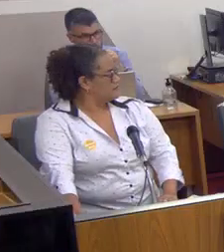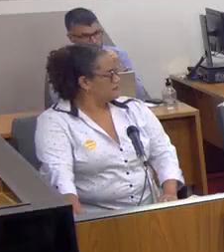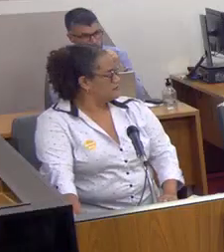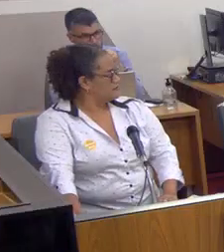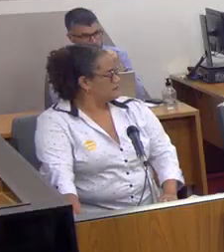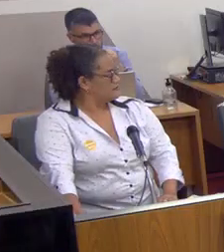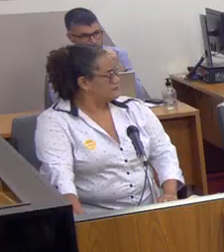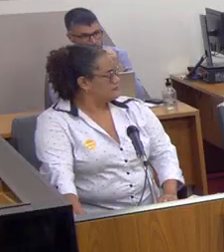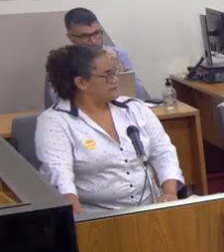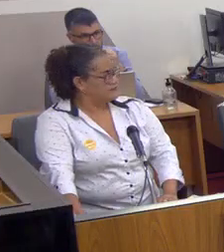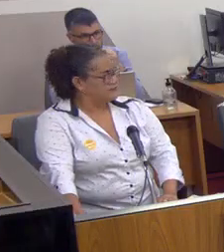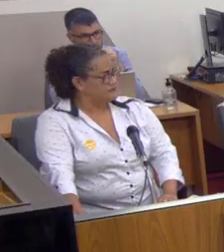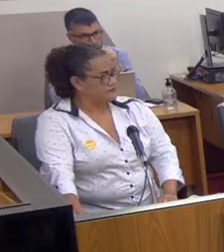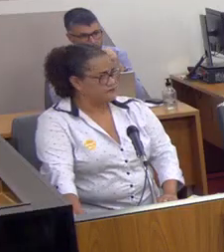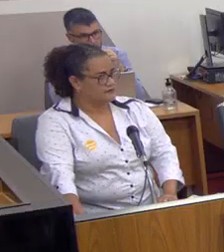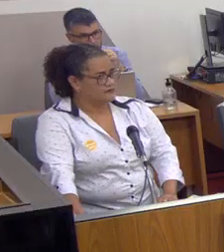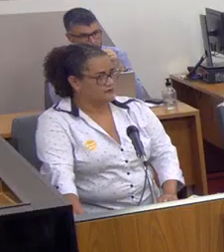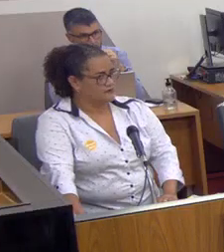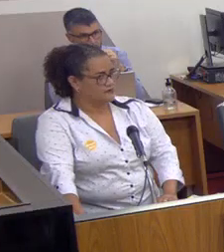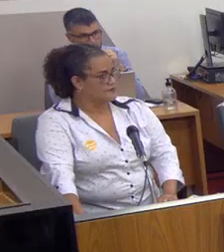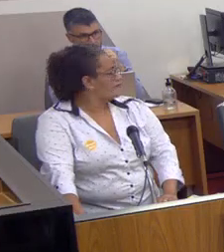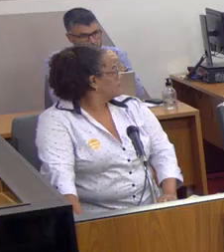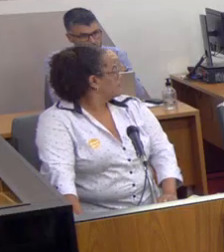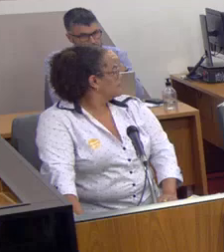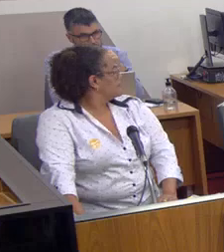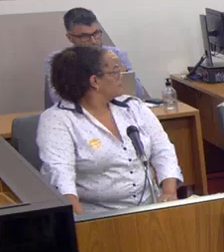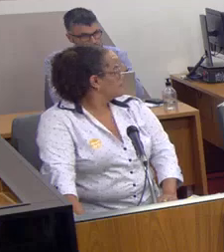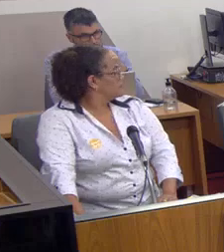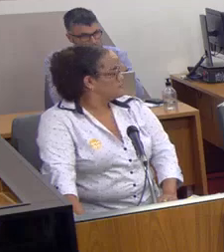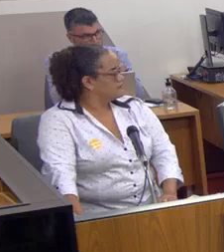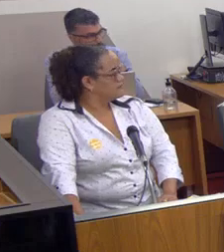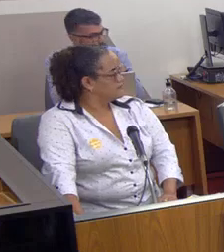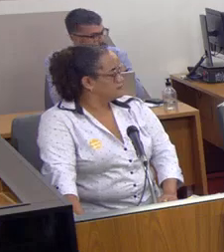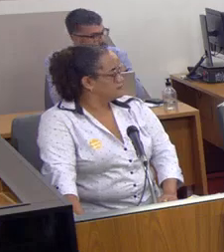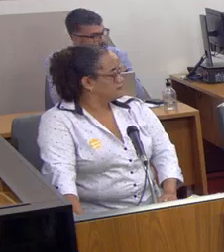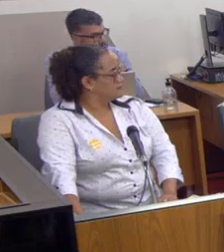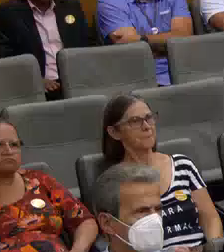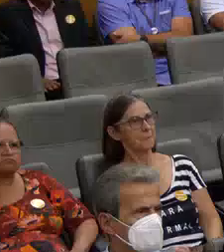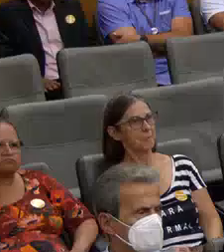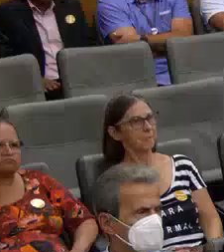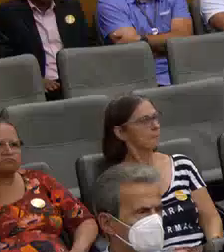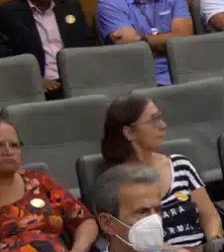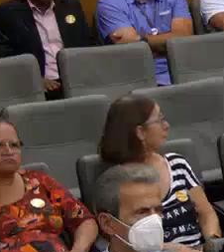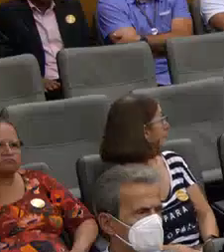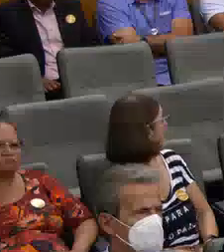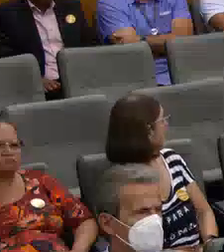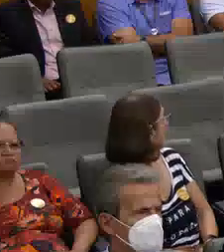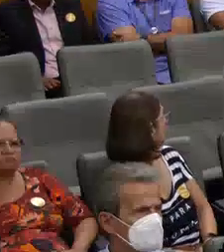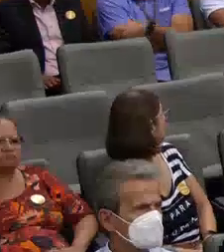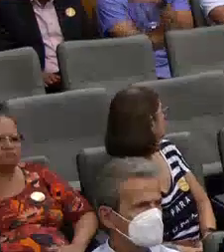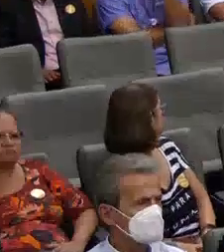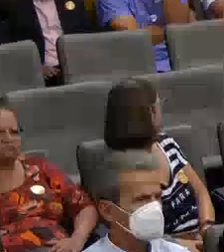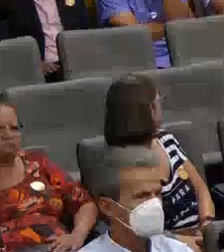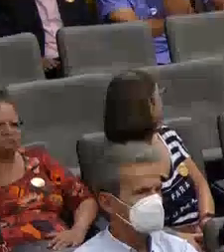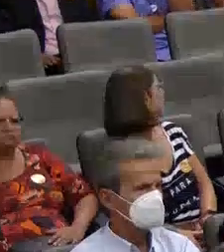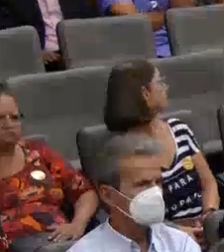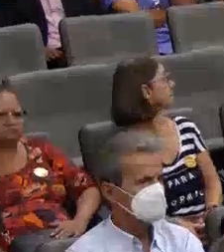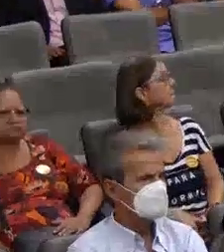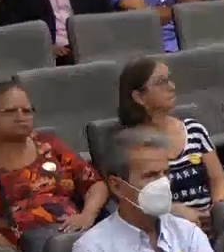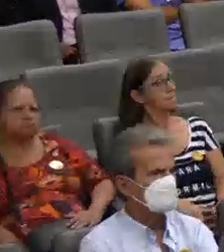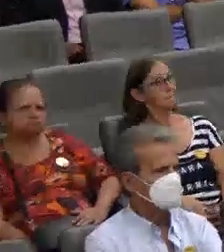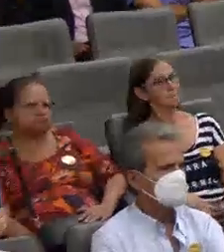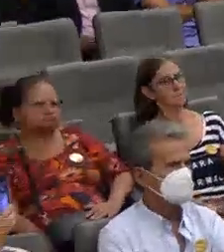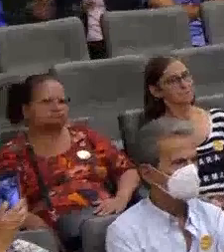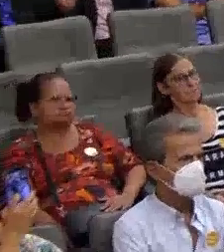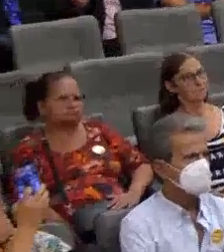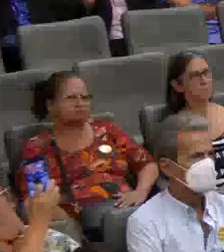prazer dos nossos Vereador Robertinho do Gilson dentista lá da cidade de Teófilo Otoni no Enem da cidade de São Pedro dos Ferros